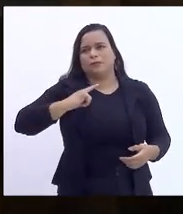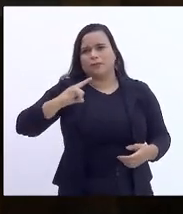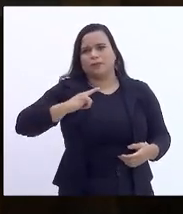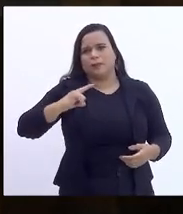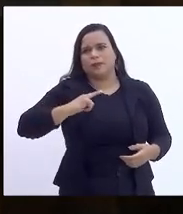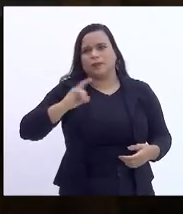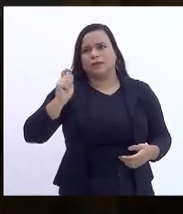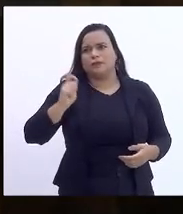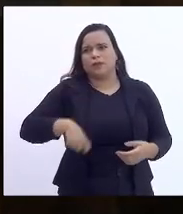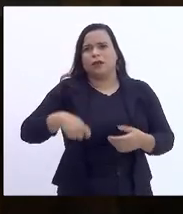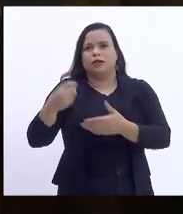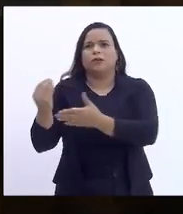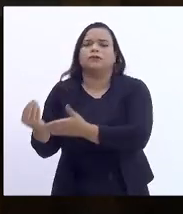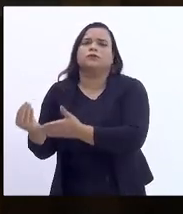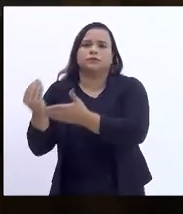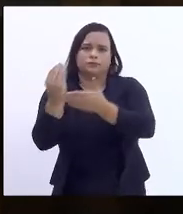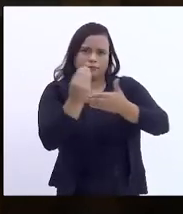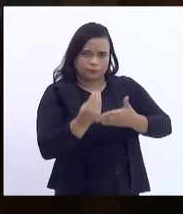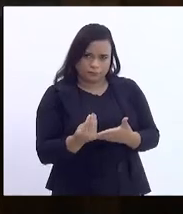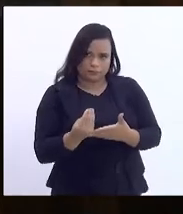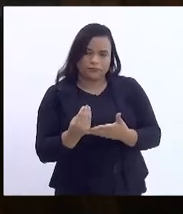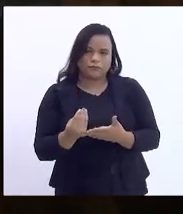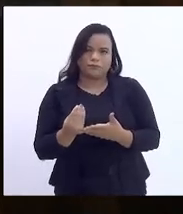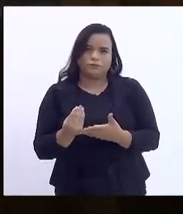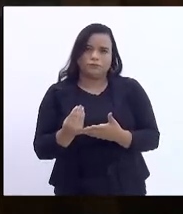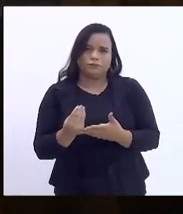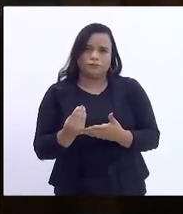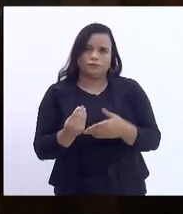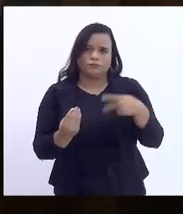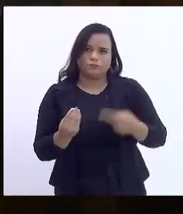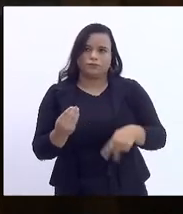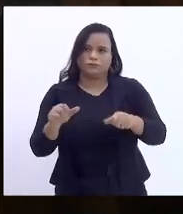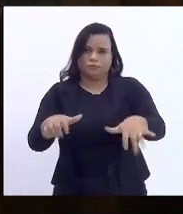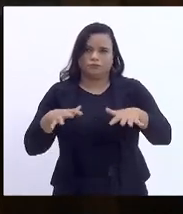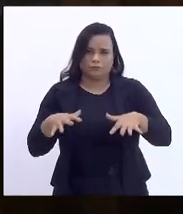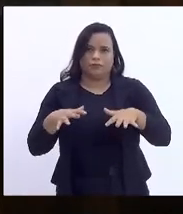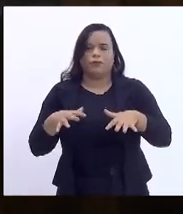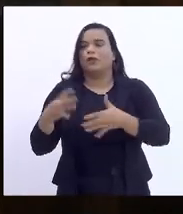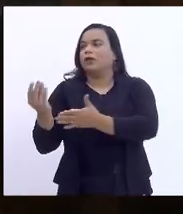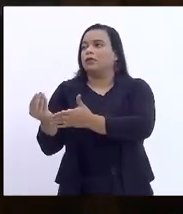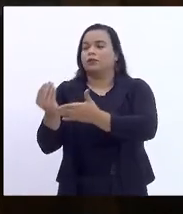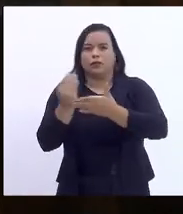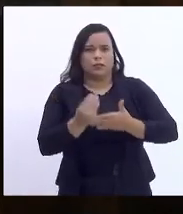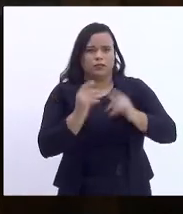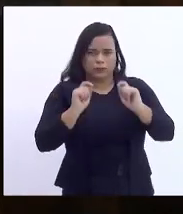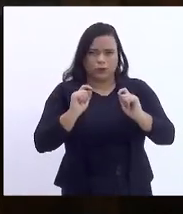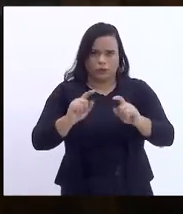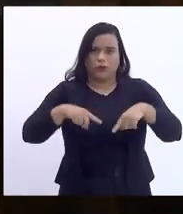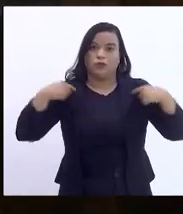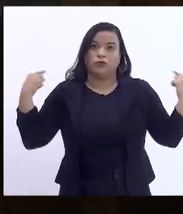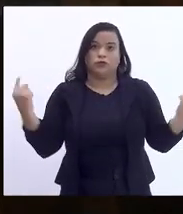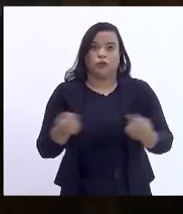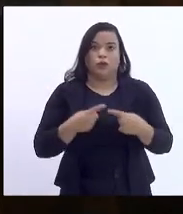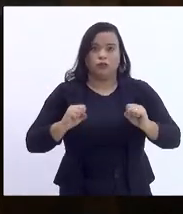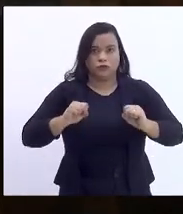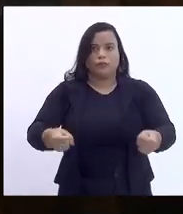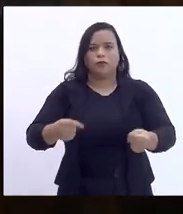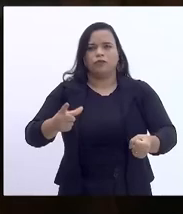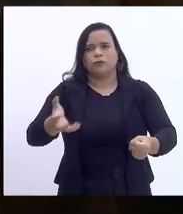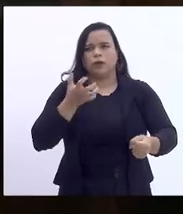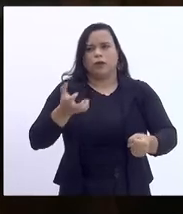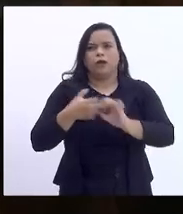nos trazer aqui nessa plenária aquilo que todos aqui vem buscando